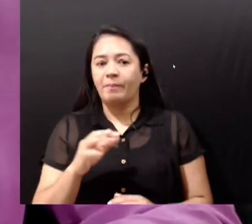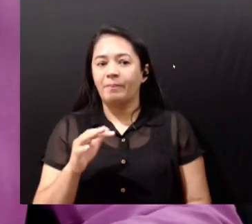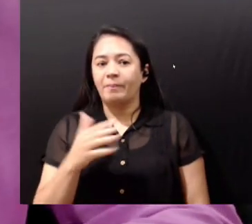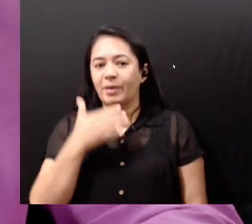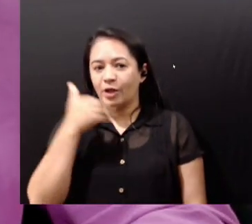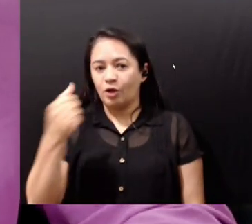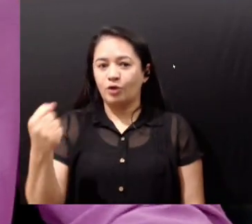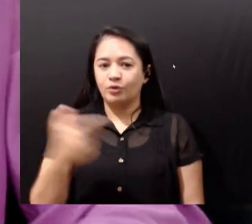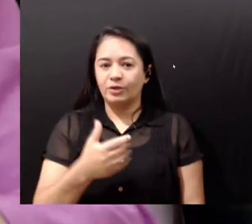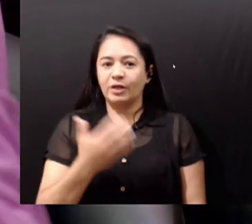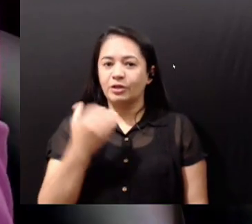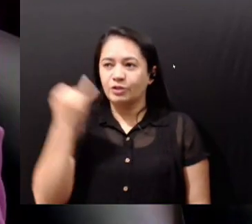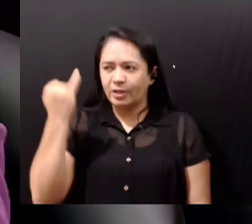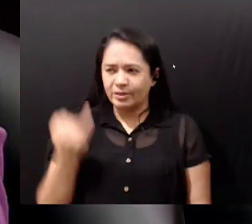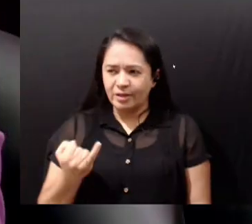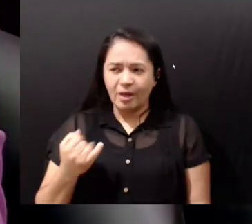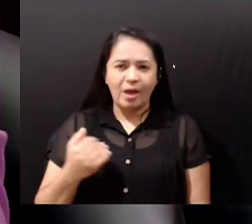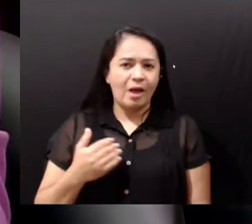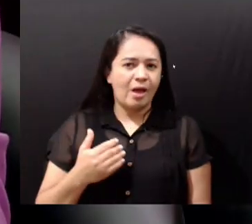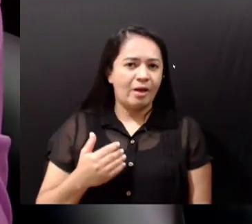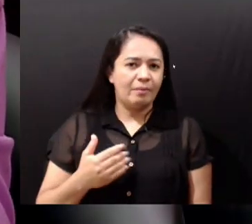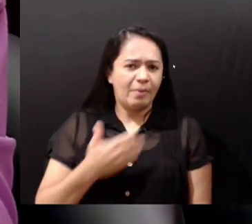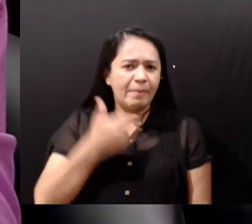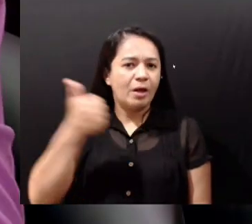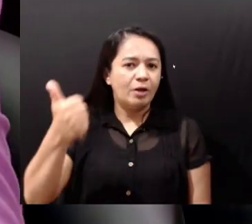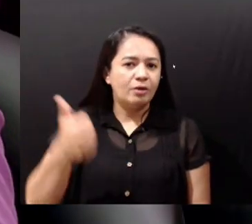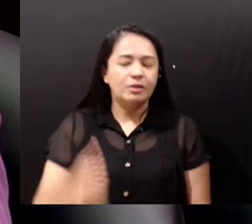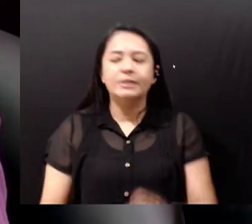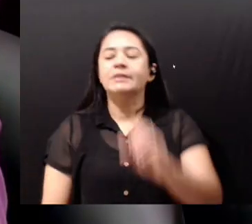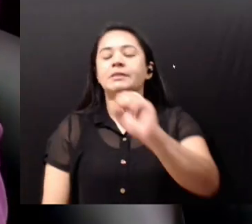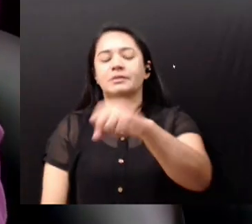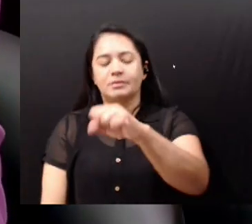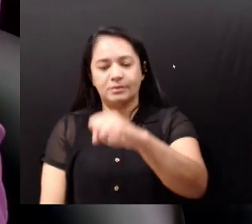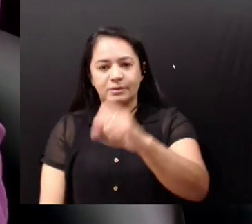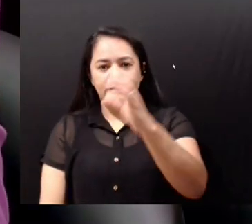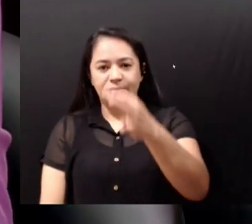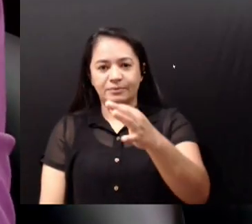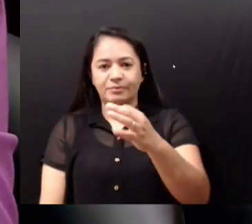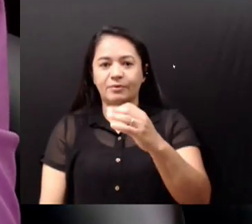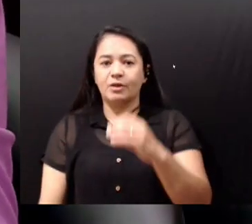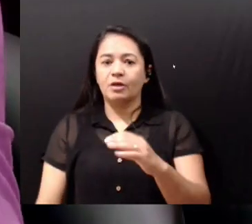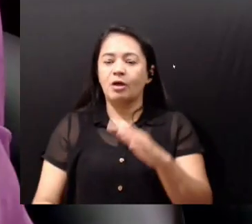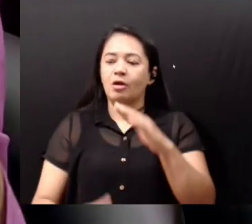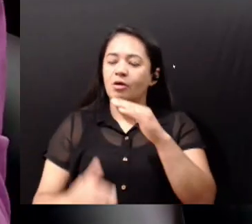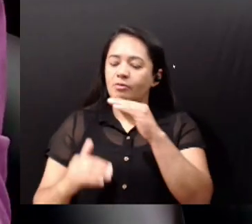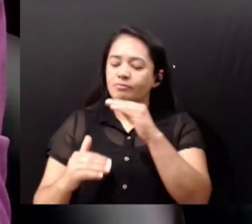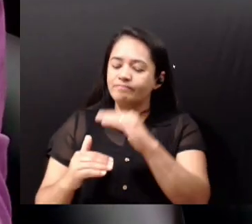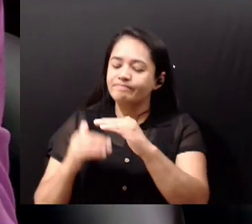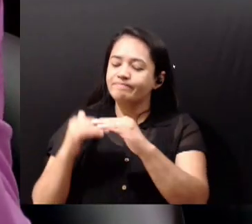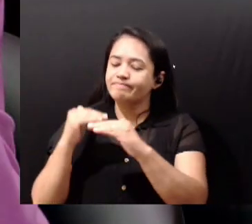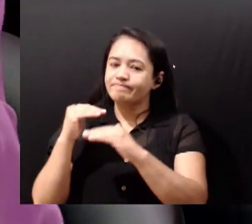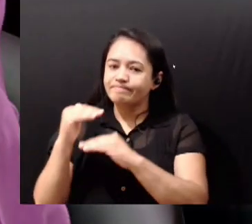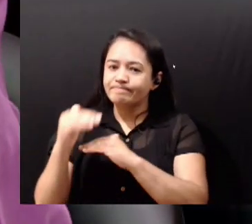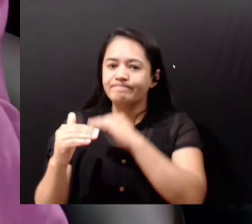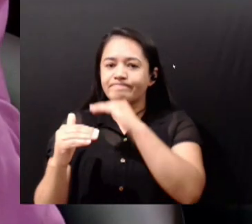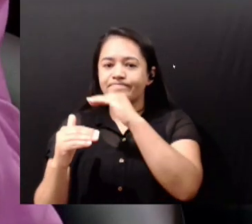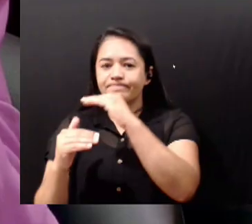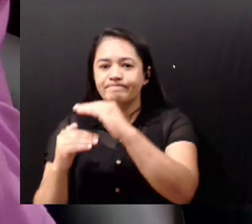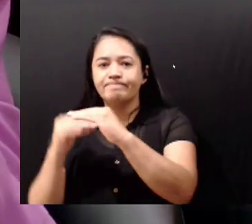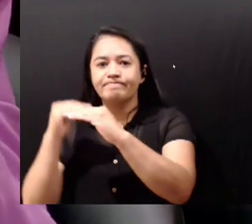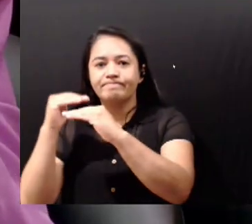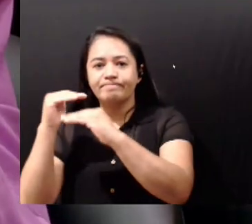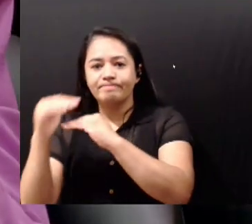com certeza, Bruno. É um degrauzinho de cada vez. E com certeza, você